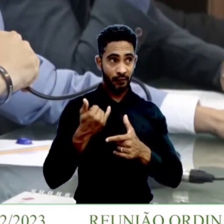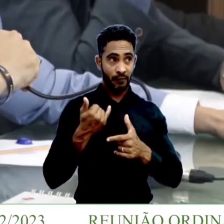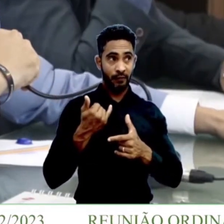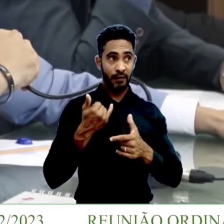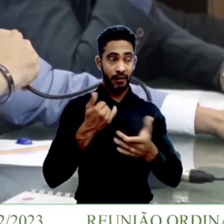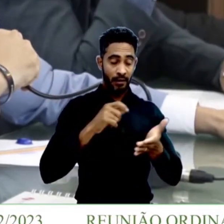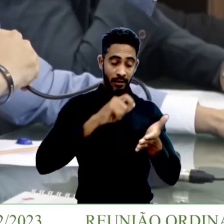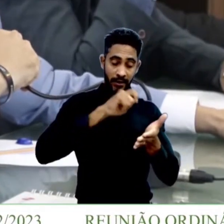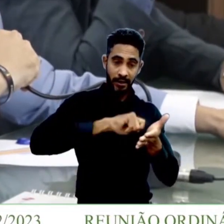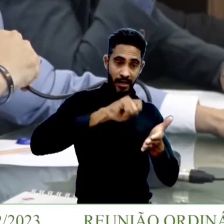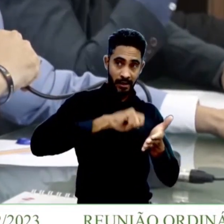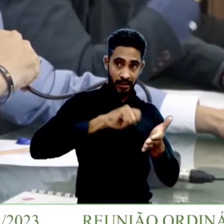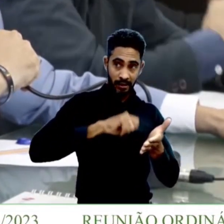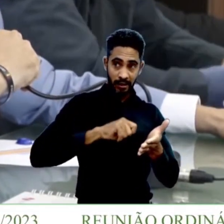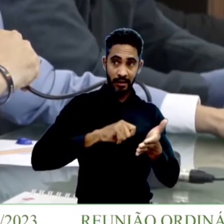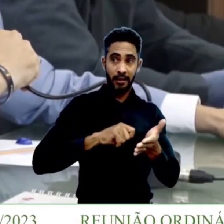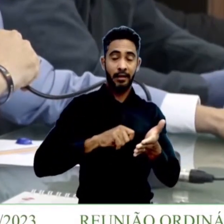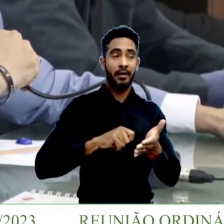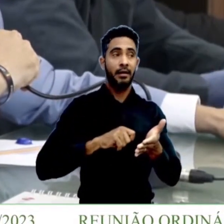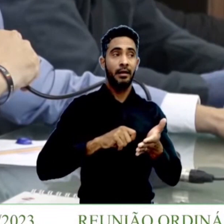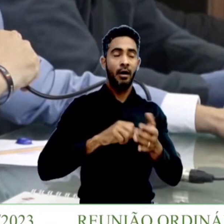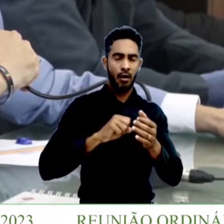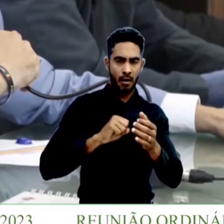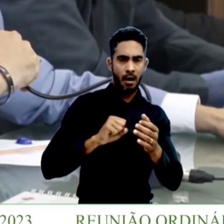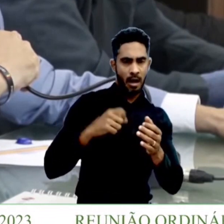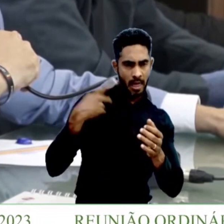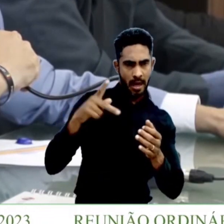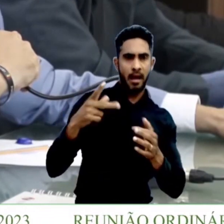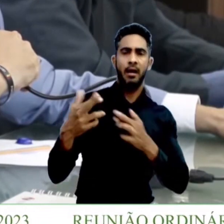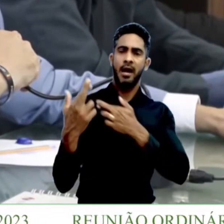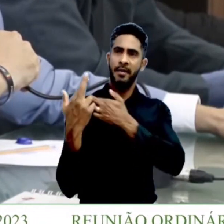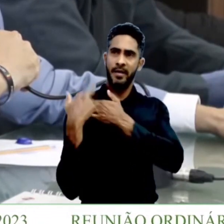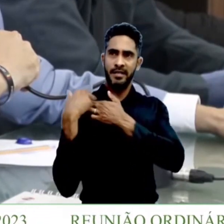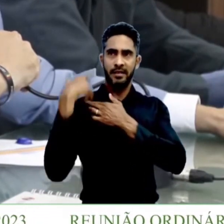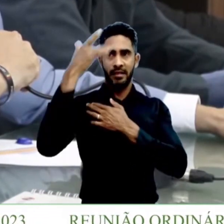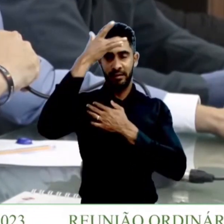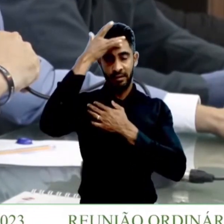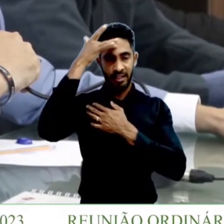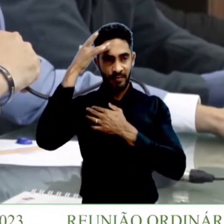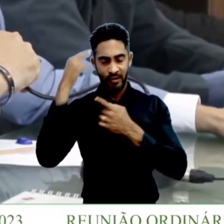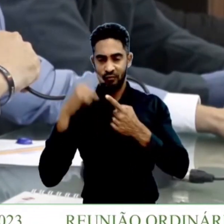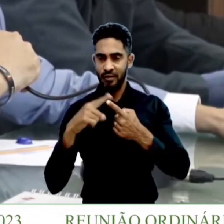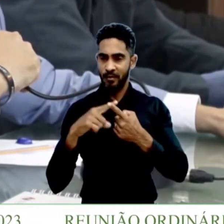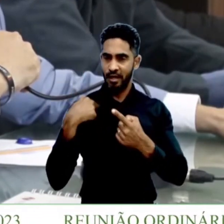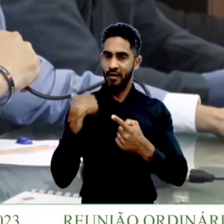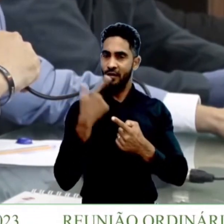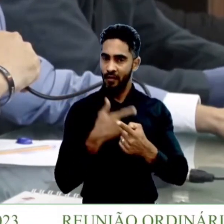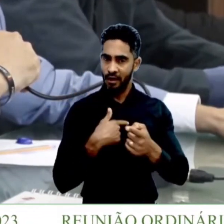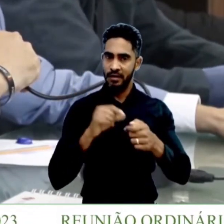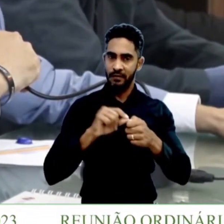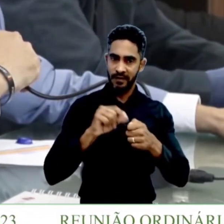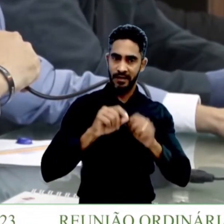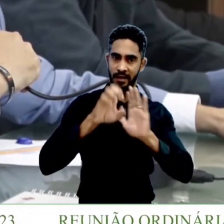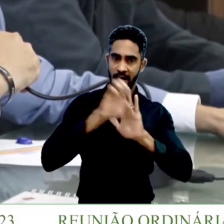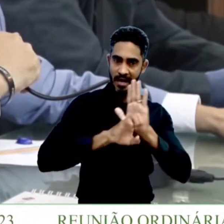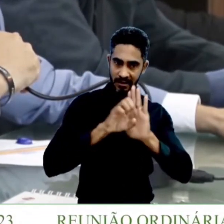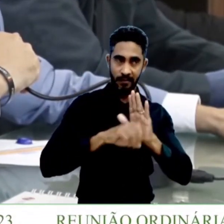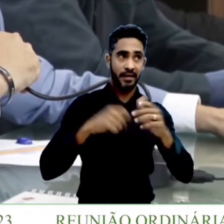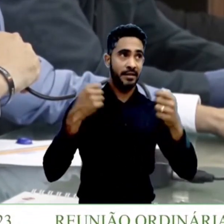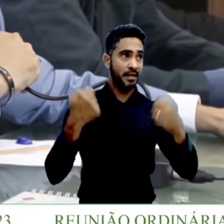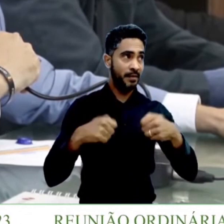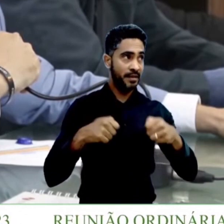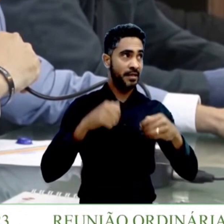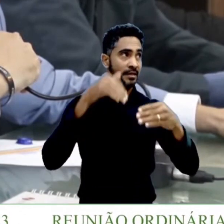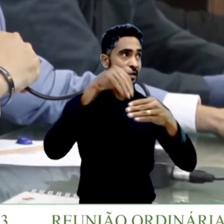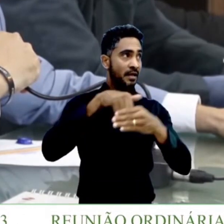prefeito. Eu discordo, o poder está na mão dos representantes do povo, porque a gente vai fazer as emendas necessárias, vai ser